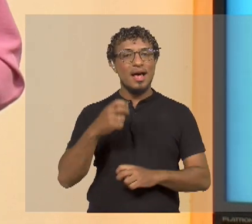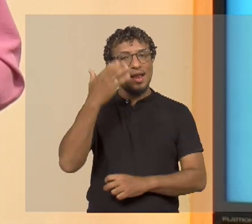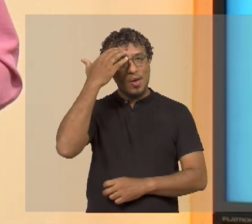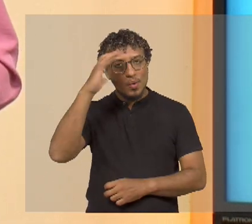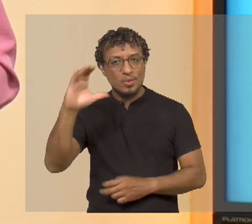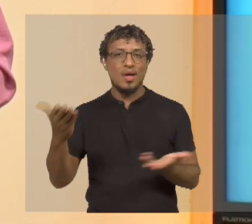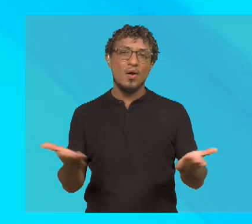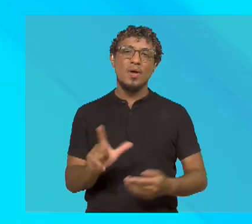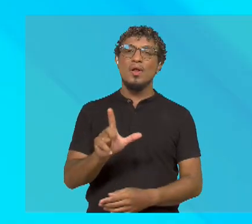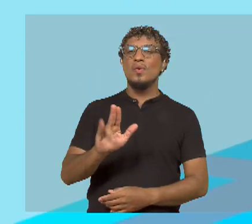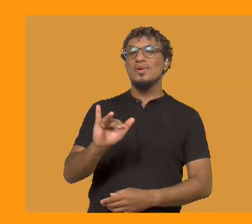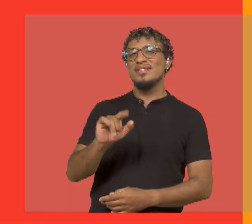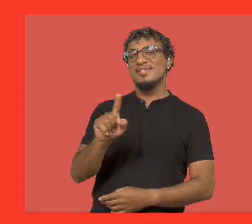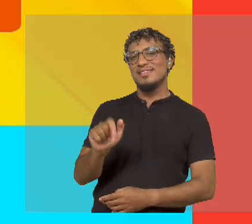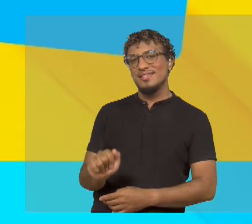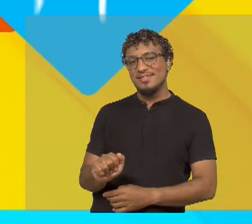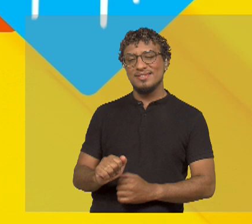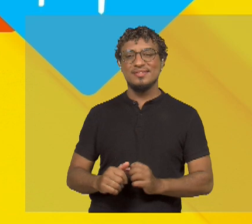Luísa Rabelo, é com você.